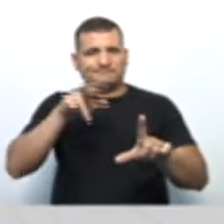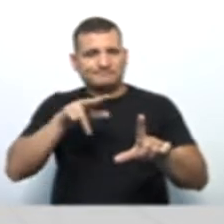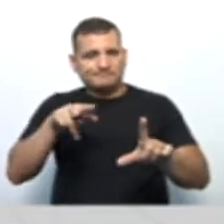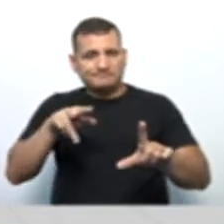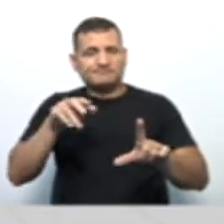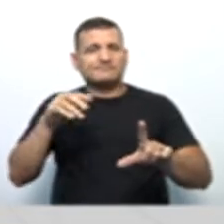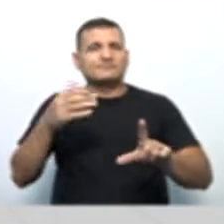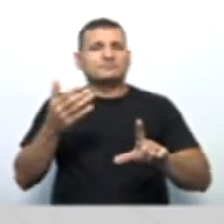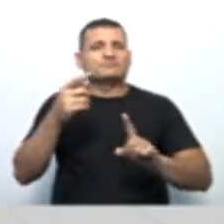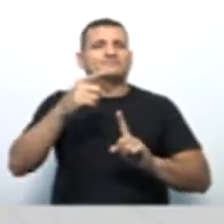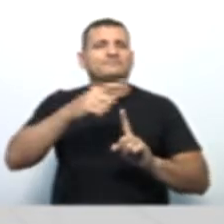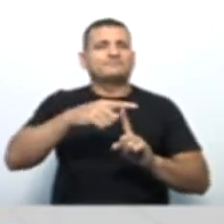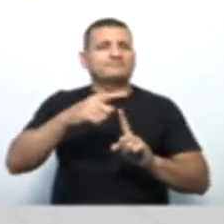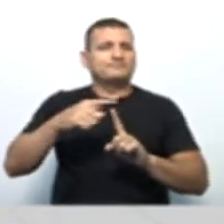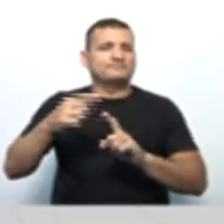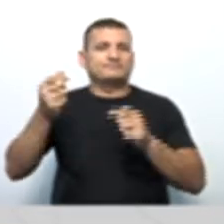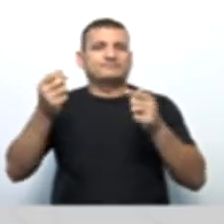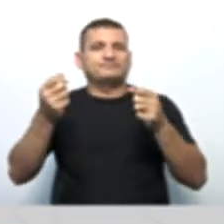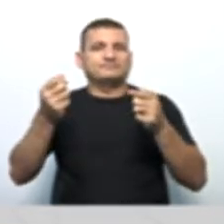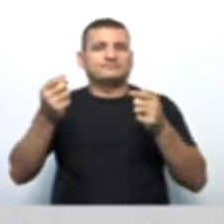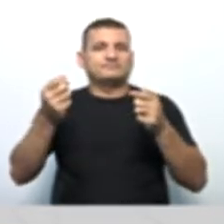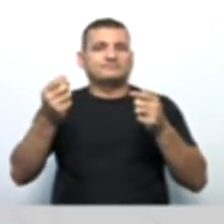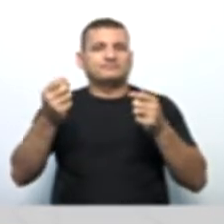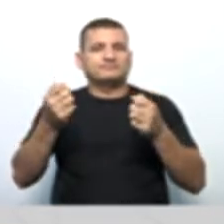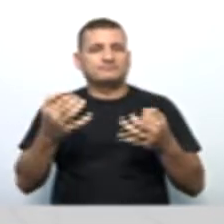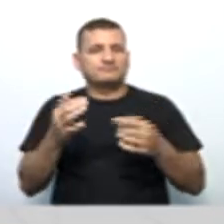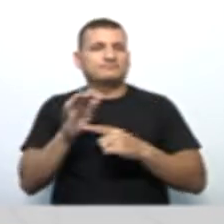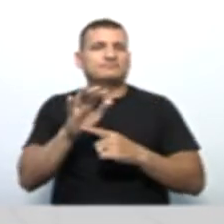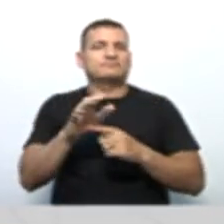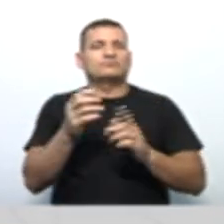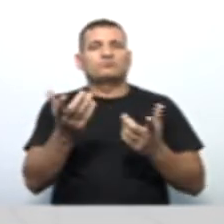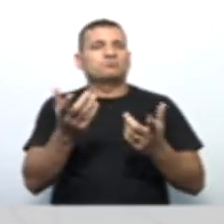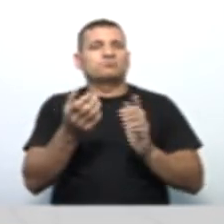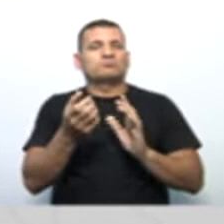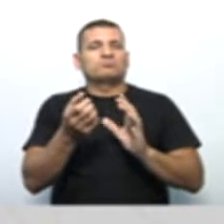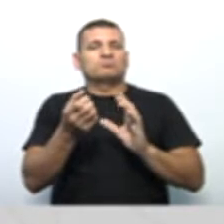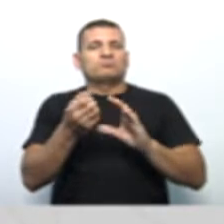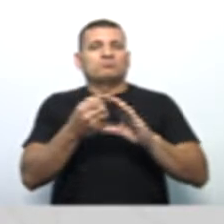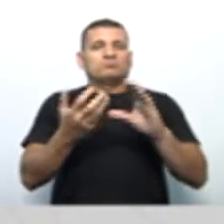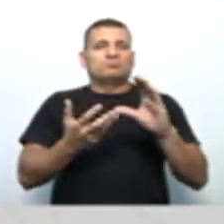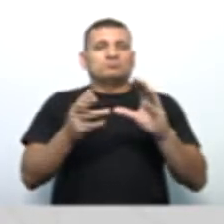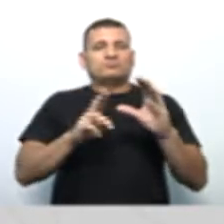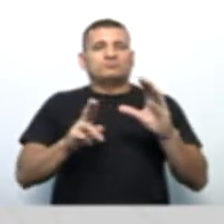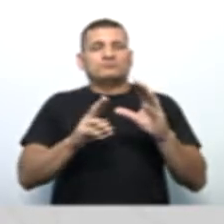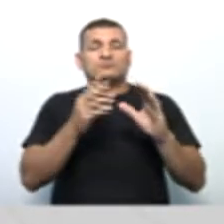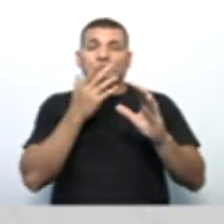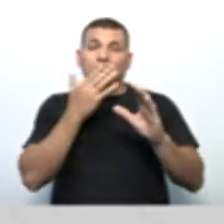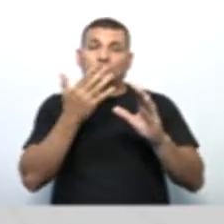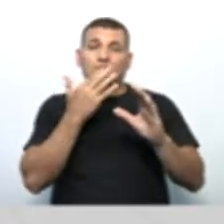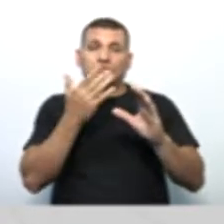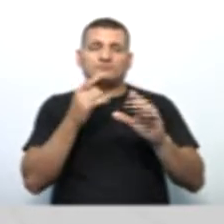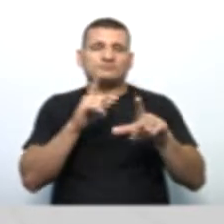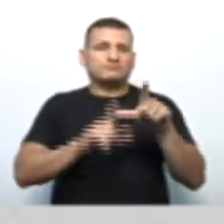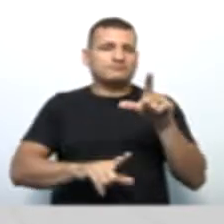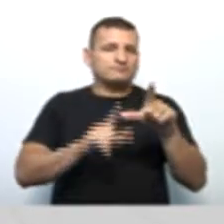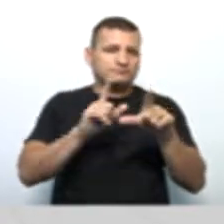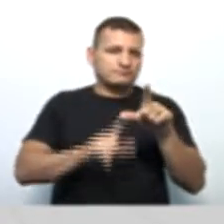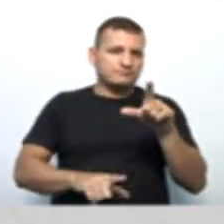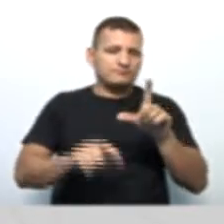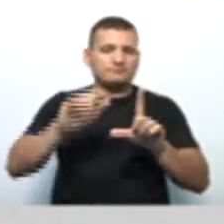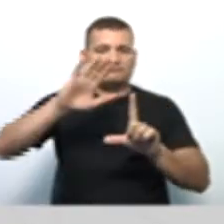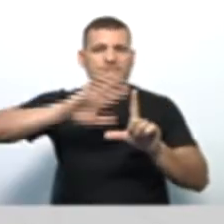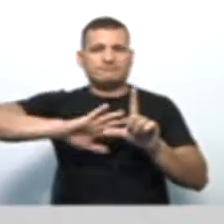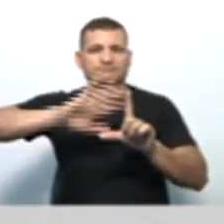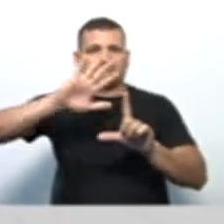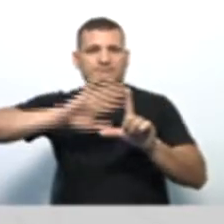tipos de de caquetá e você pode usar o contraste é da letra com o fundo que você